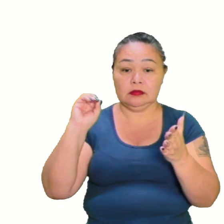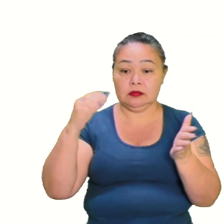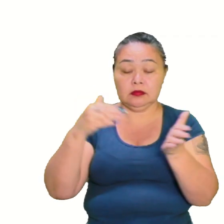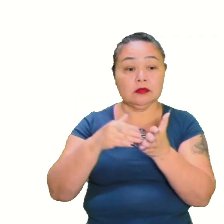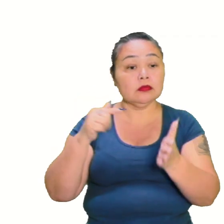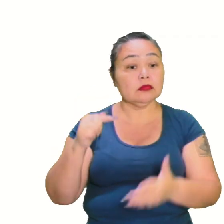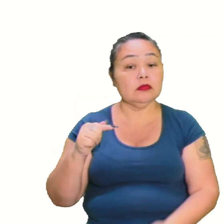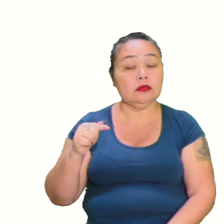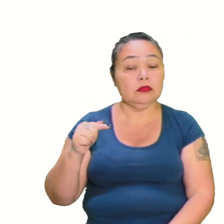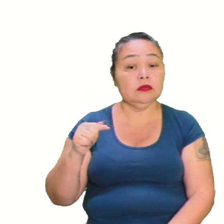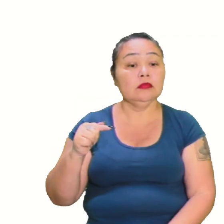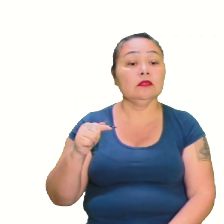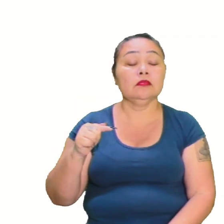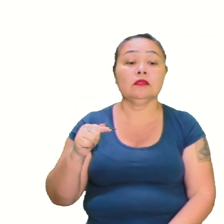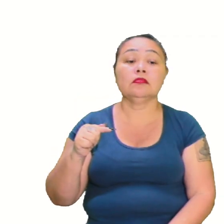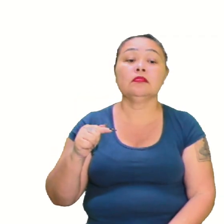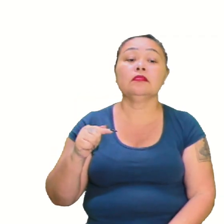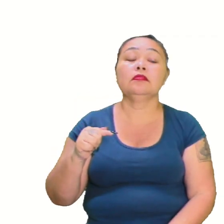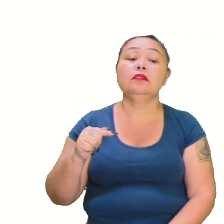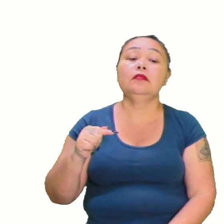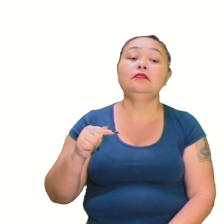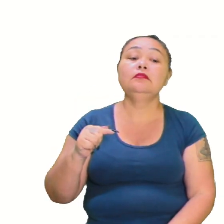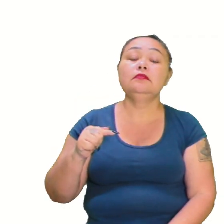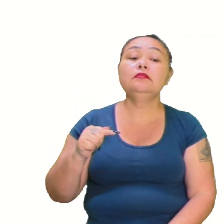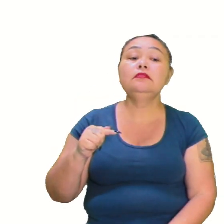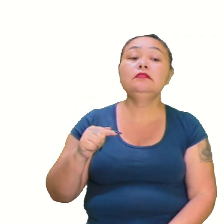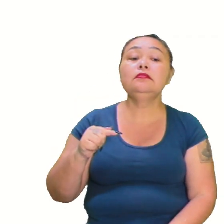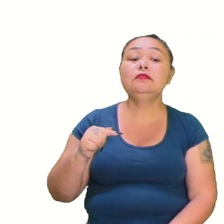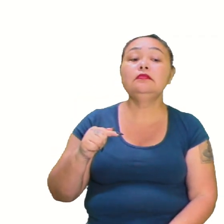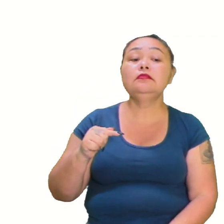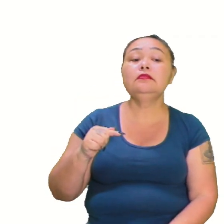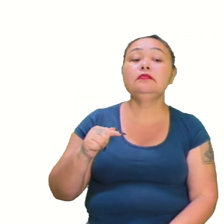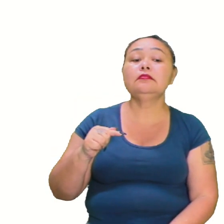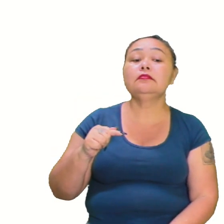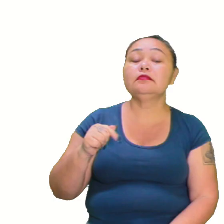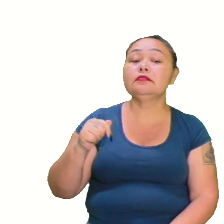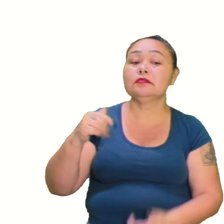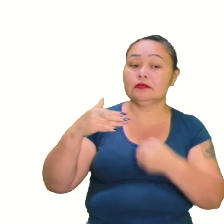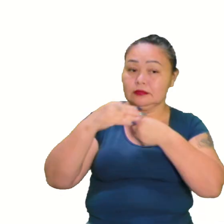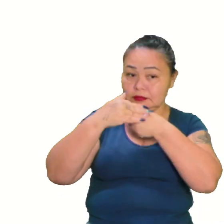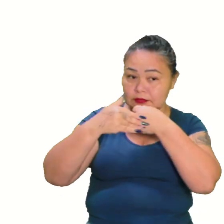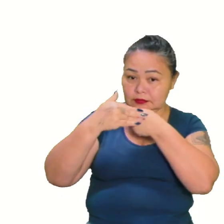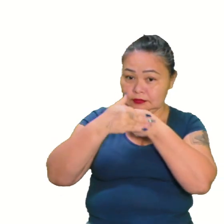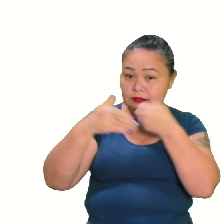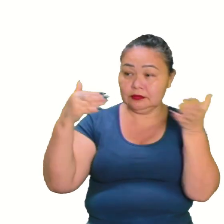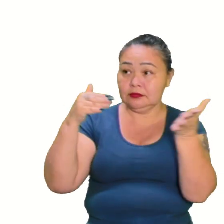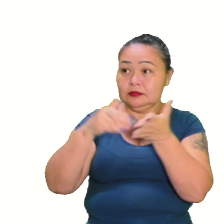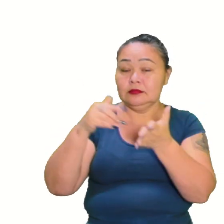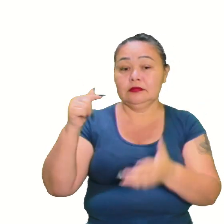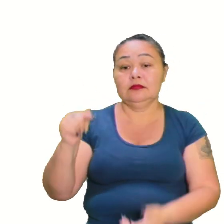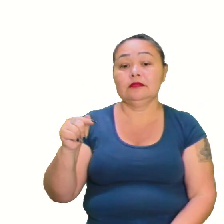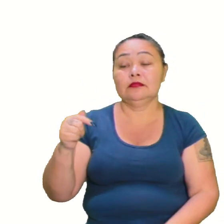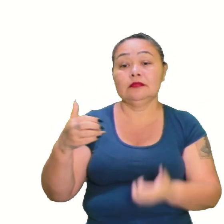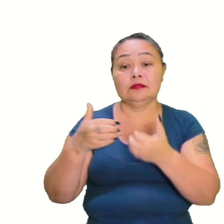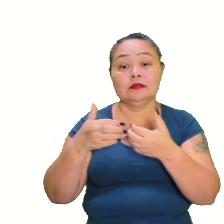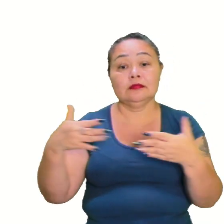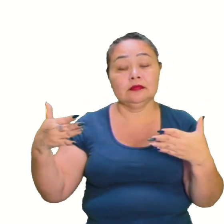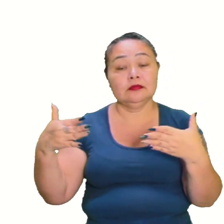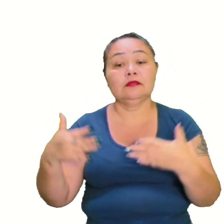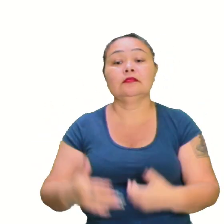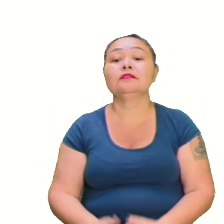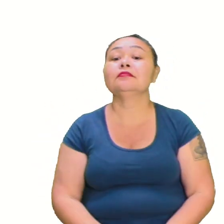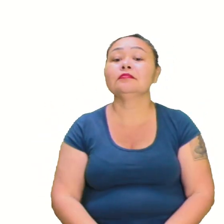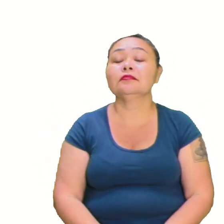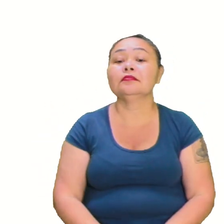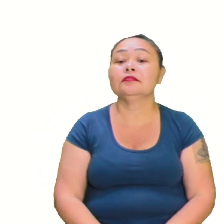0 até 7. O 0 fechado, no 0. Bolinha fechada no 0, lá em cima aí. Até o 7. O 7, bolinha